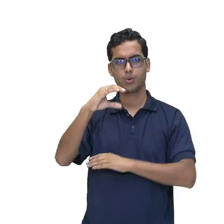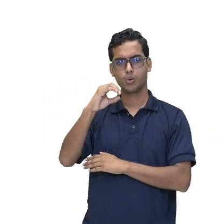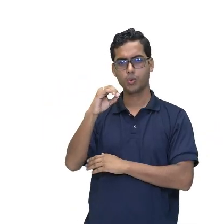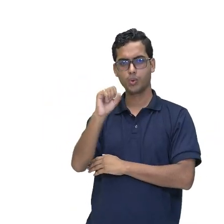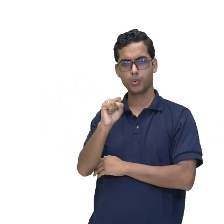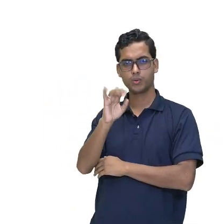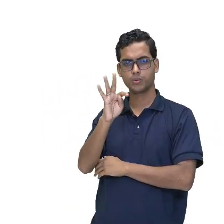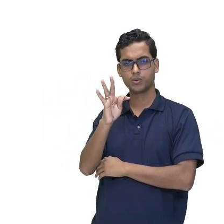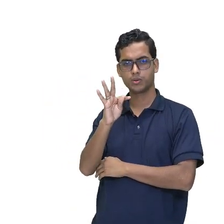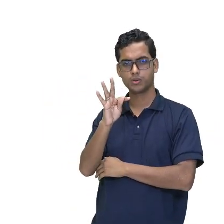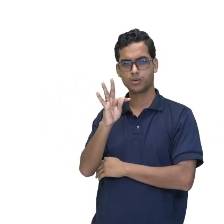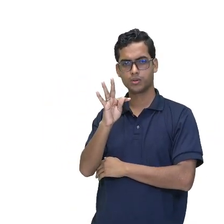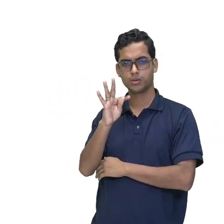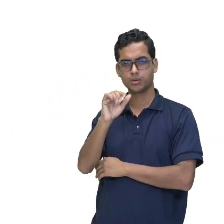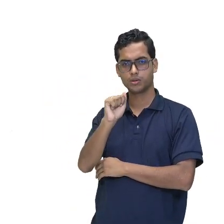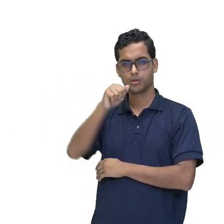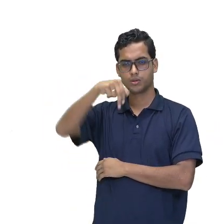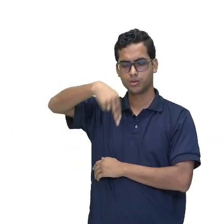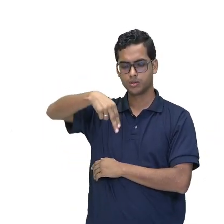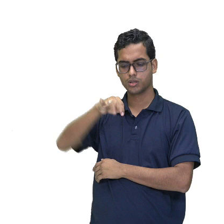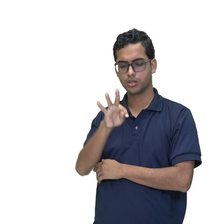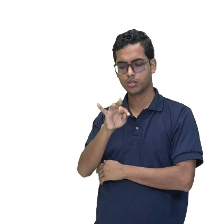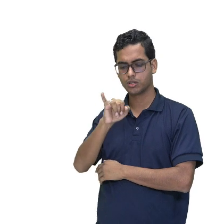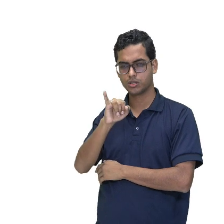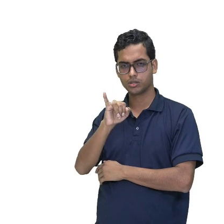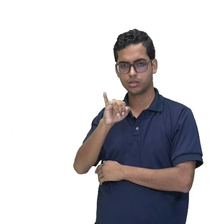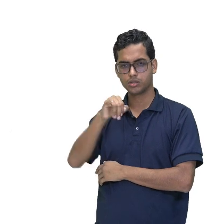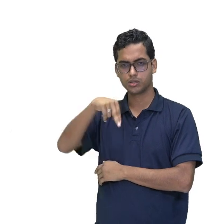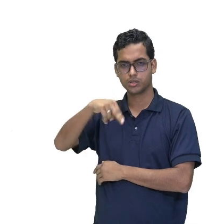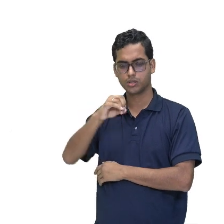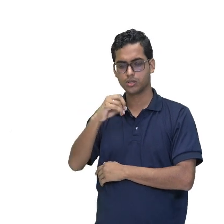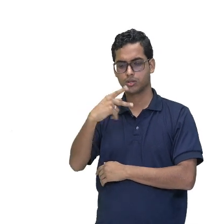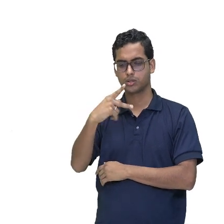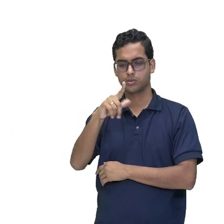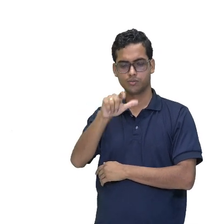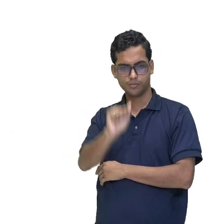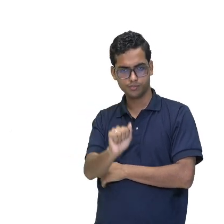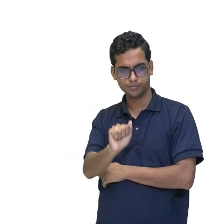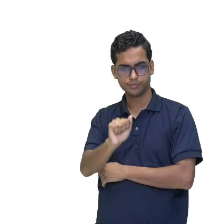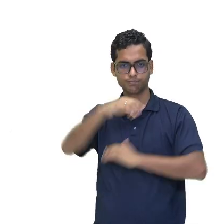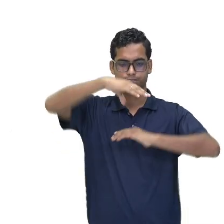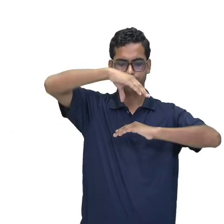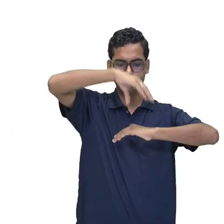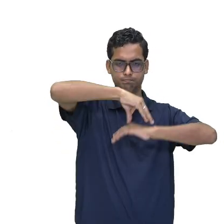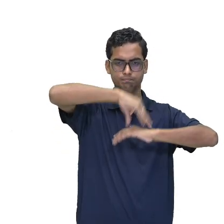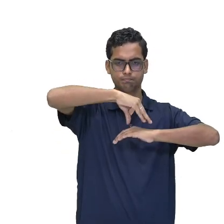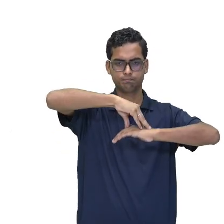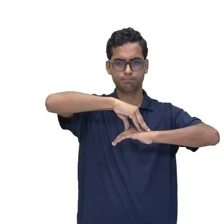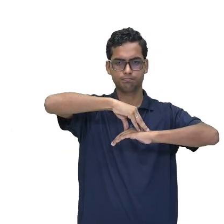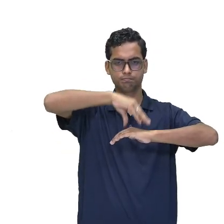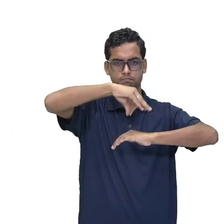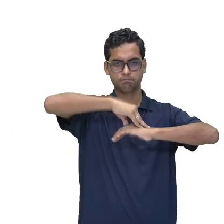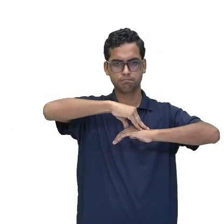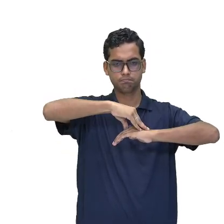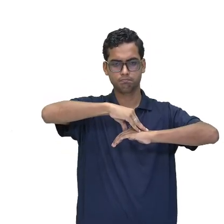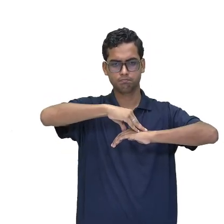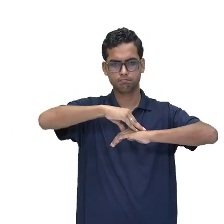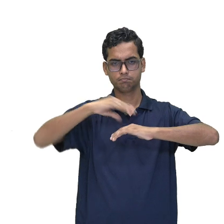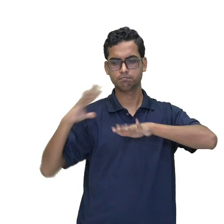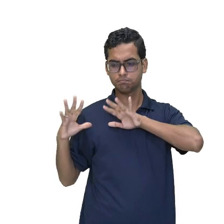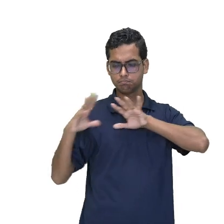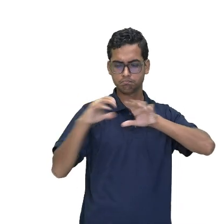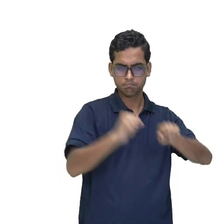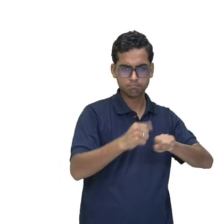da Idade Antiga, nós vamos ter apenas o Império do Oriente, do Ocidente caindo e o Oriente